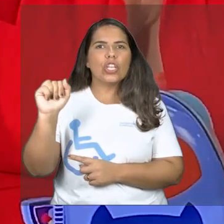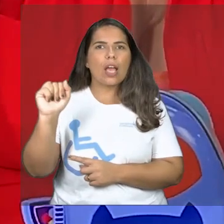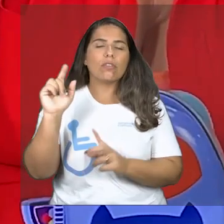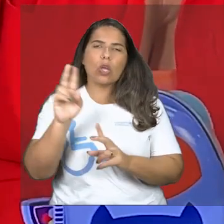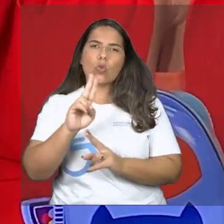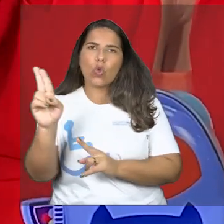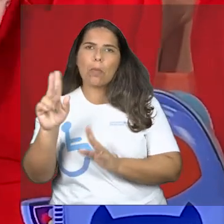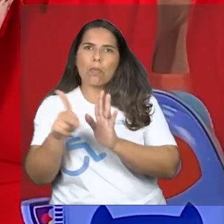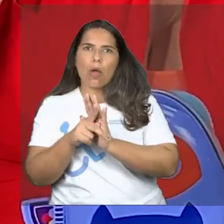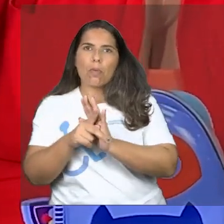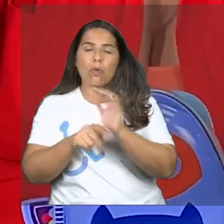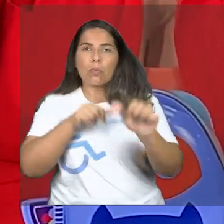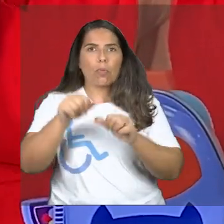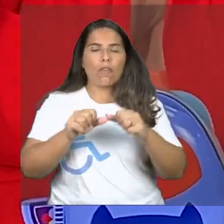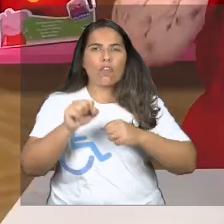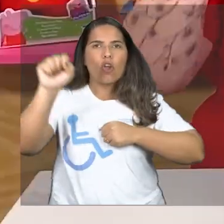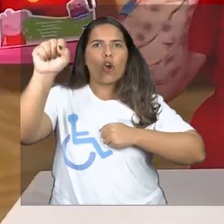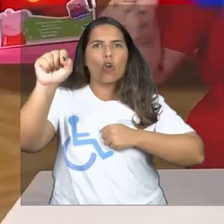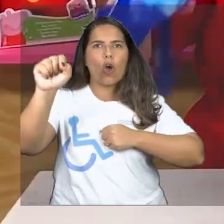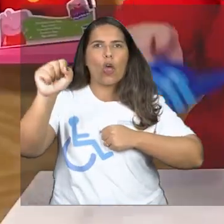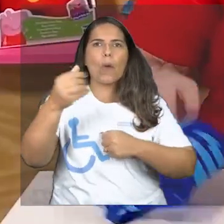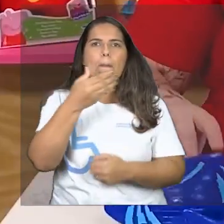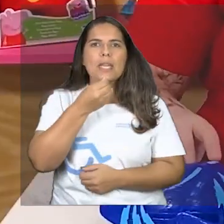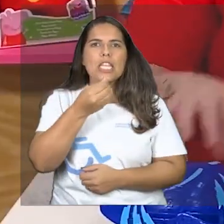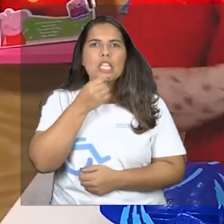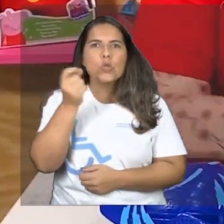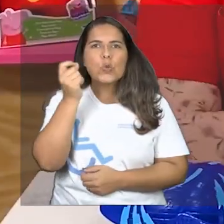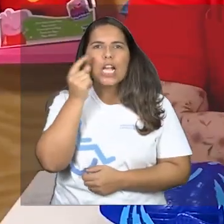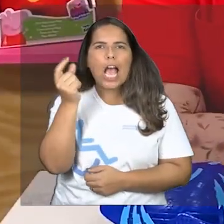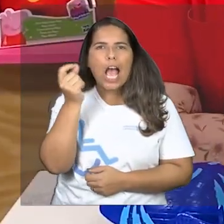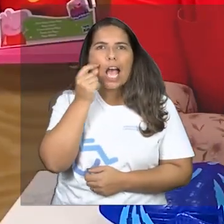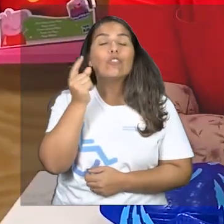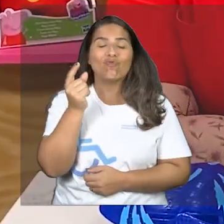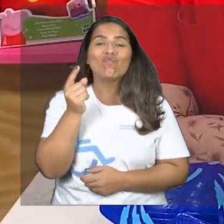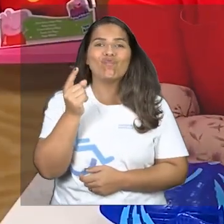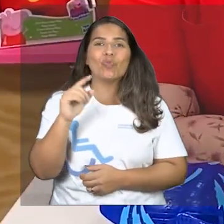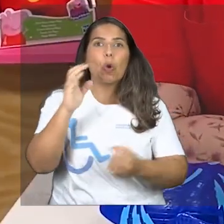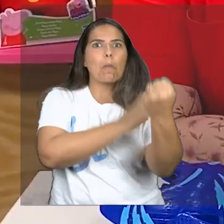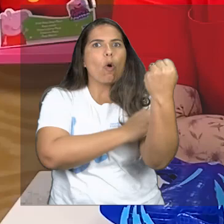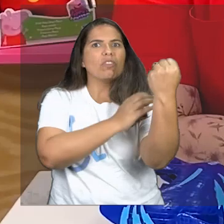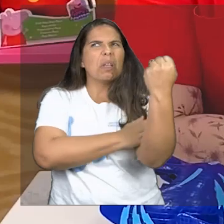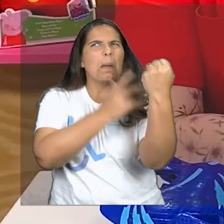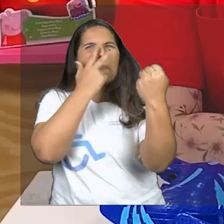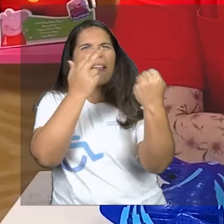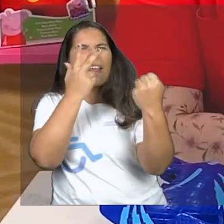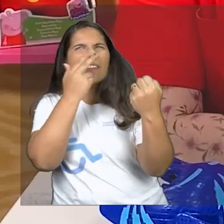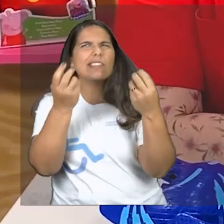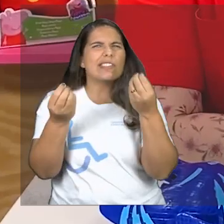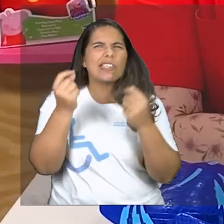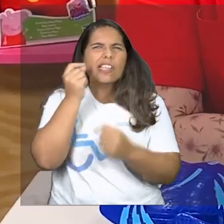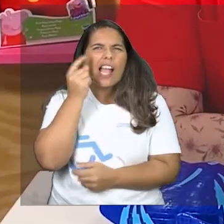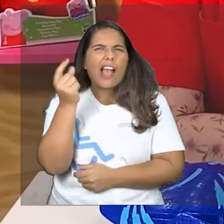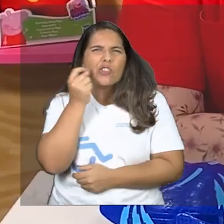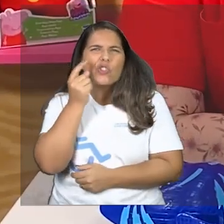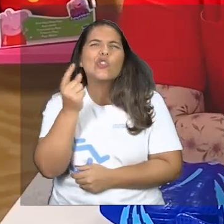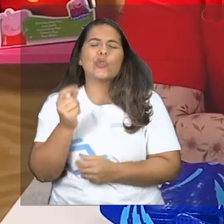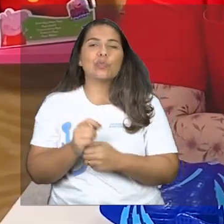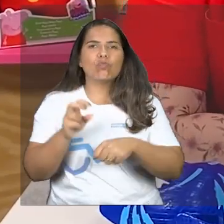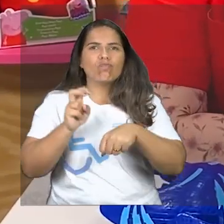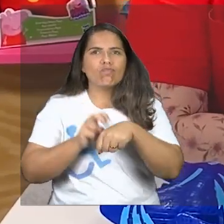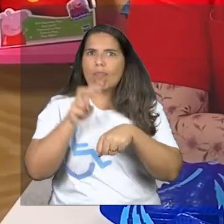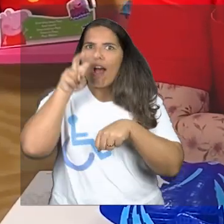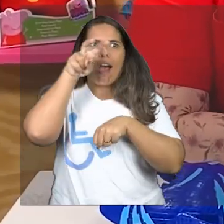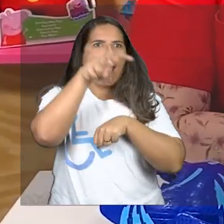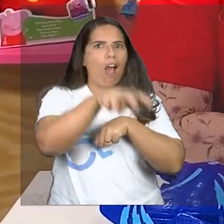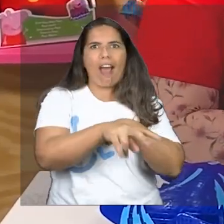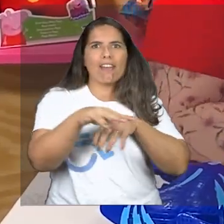ele se transforma em herói, ele vira o Menino Gato. Ele tem esse nome porque seus poderes são parecidos com algumas habilidades de gato, como